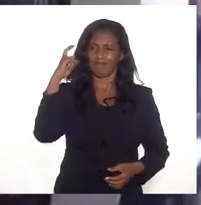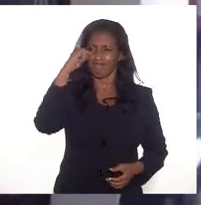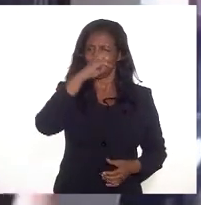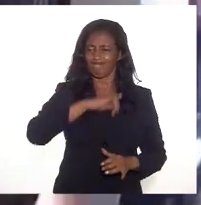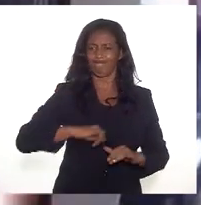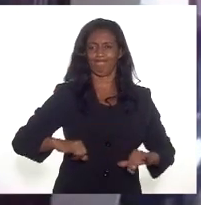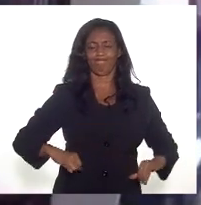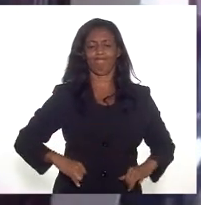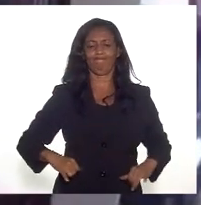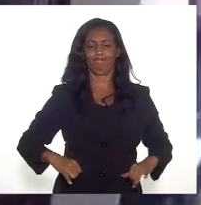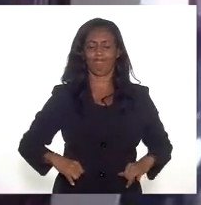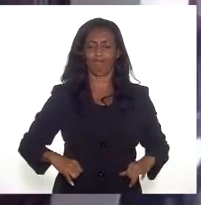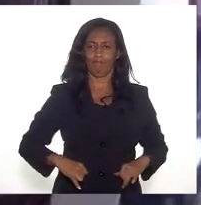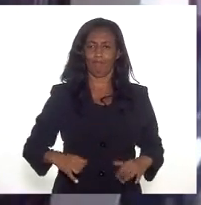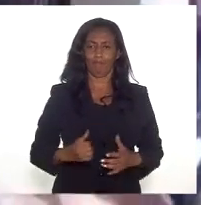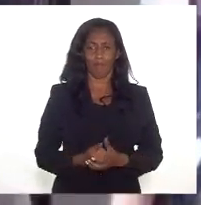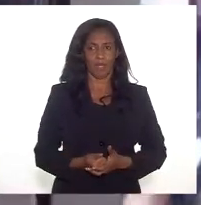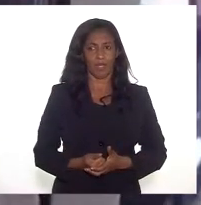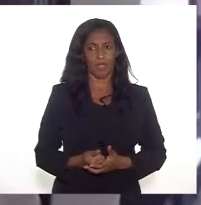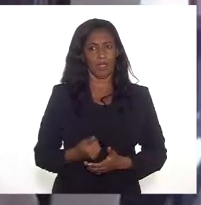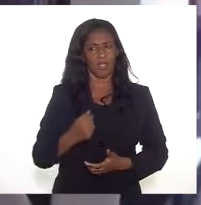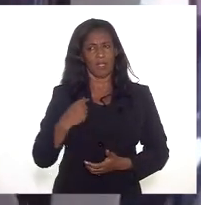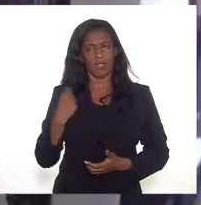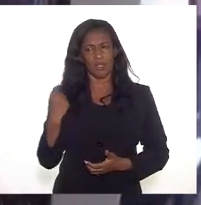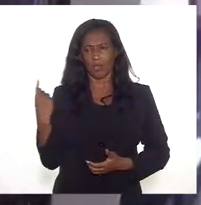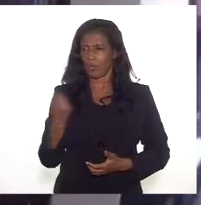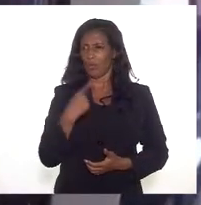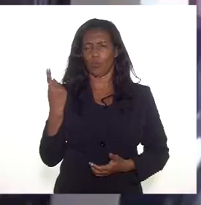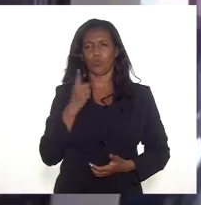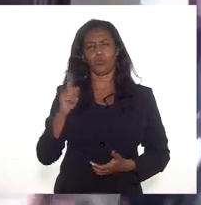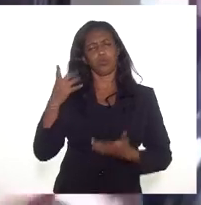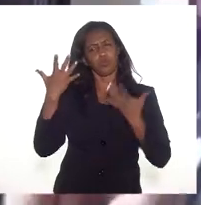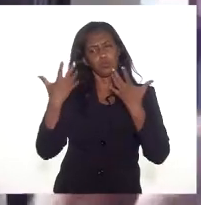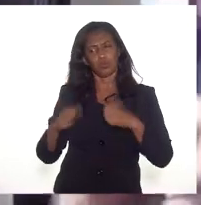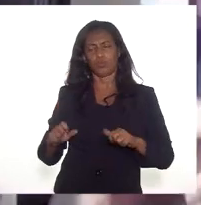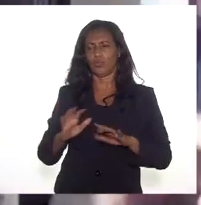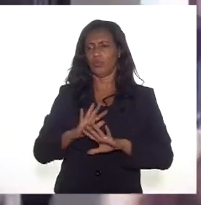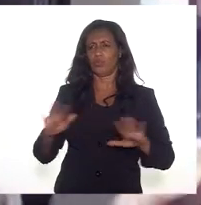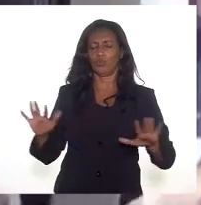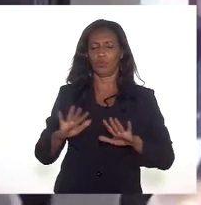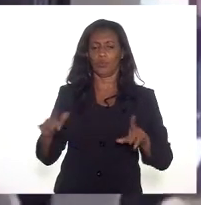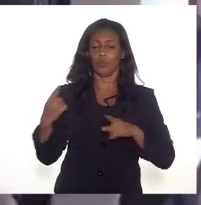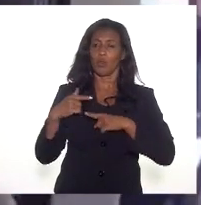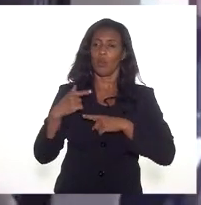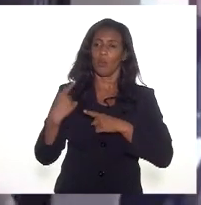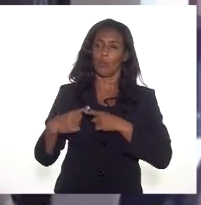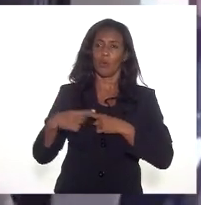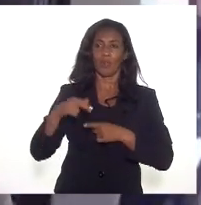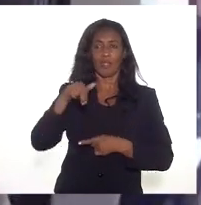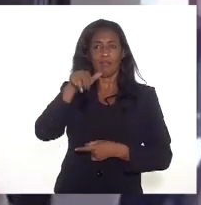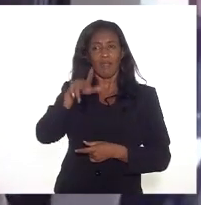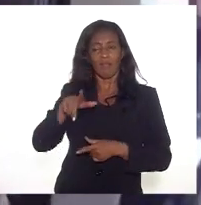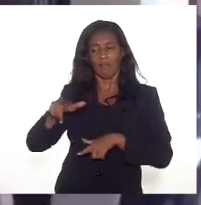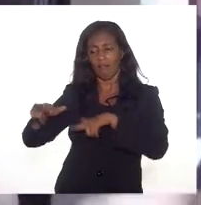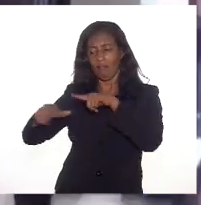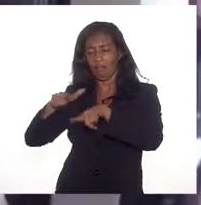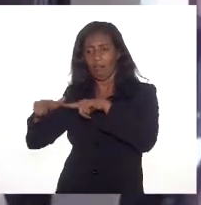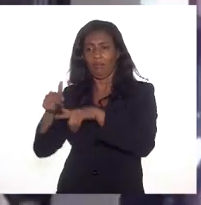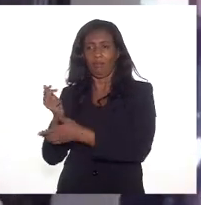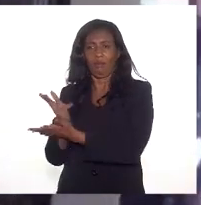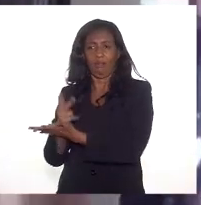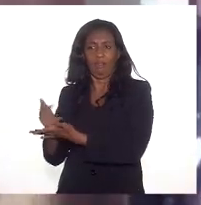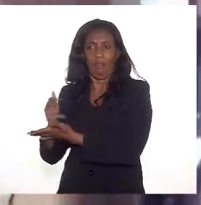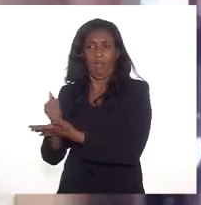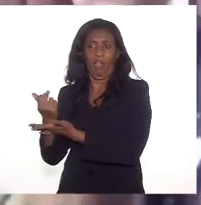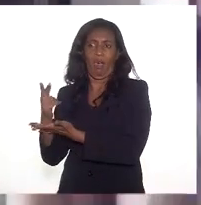que realmente é uma coisa inconcebível, né? Porque quem faz arte, a arte